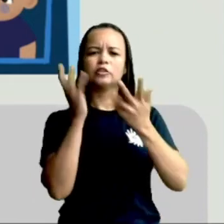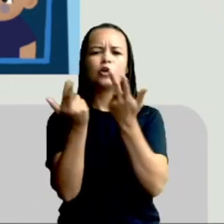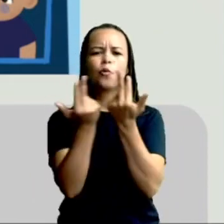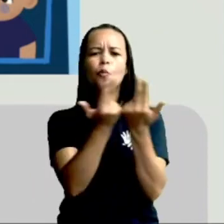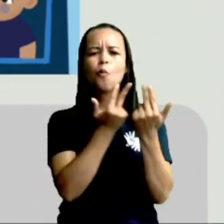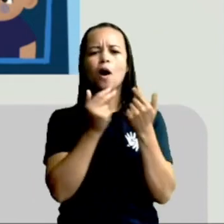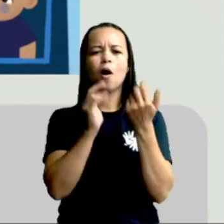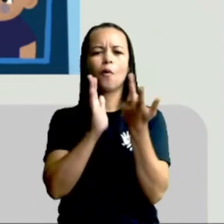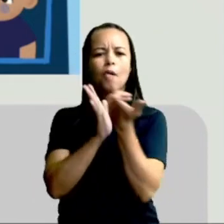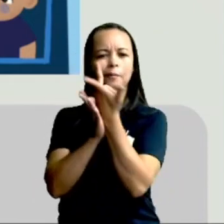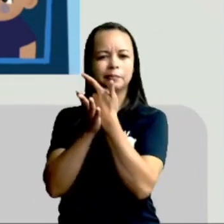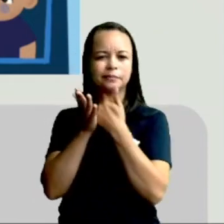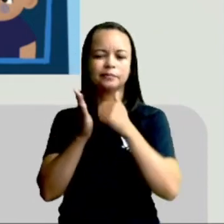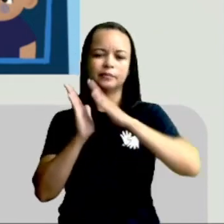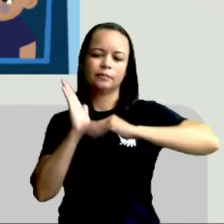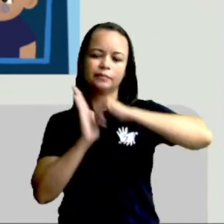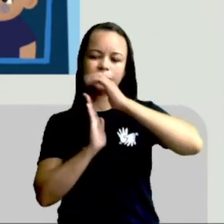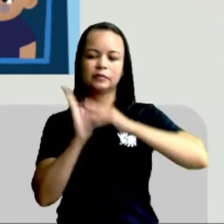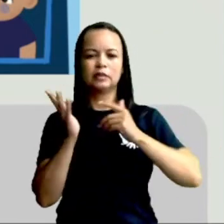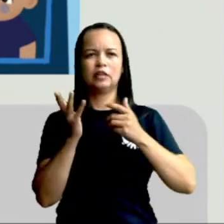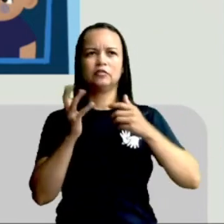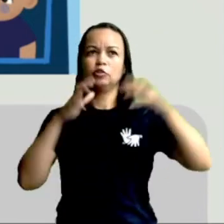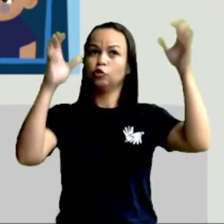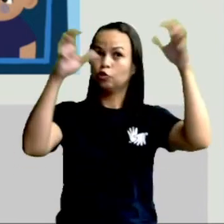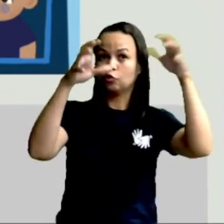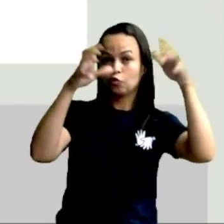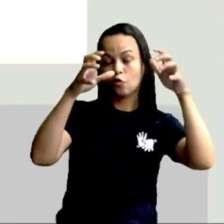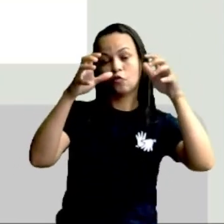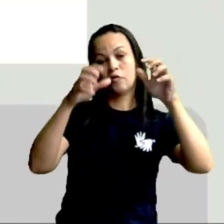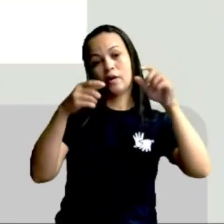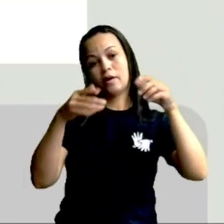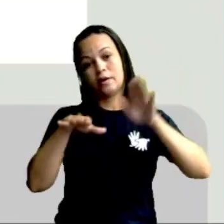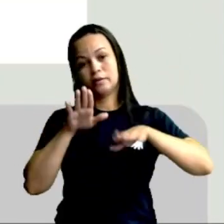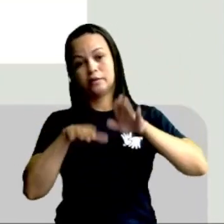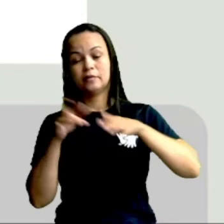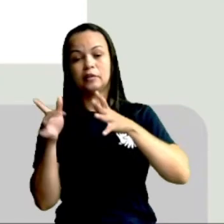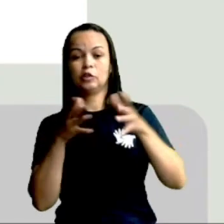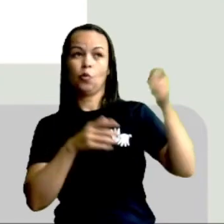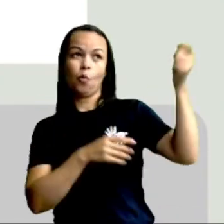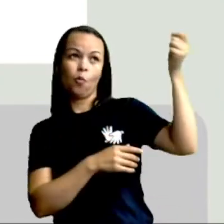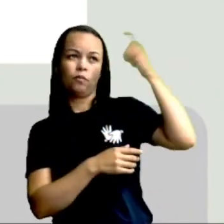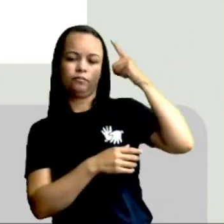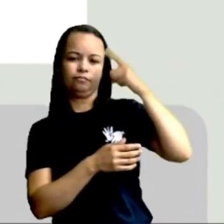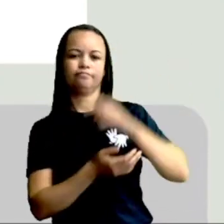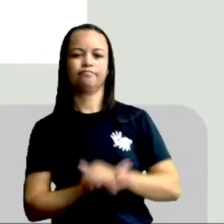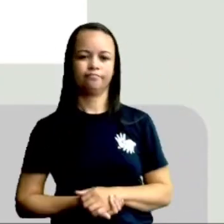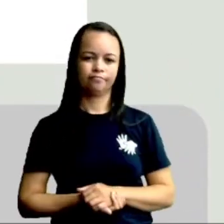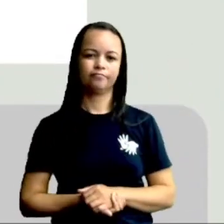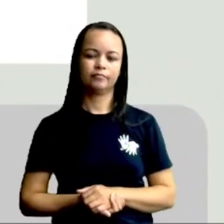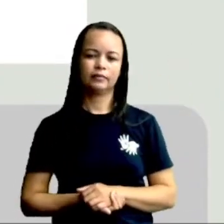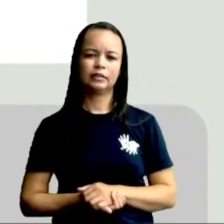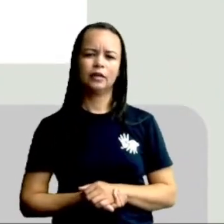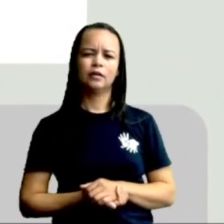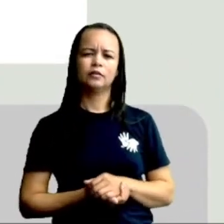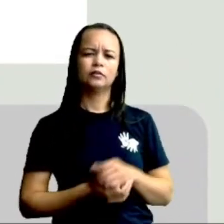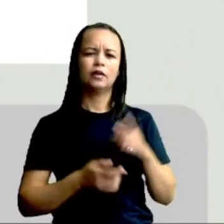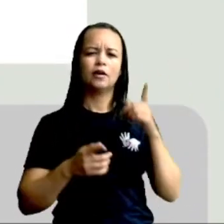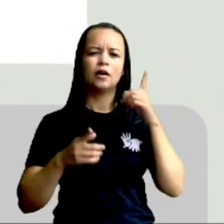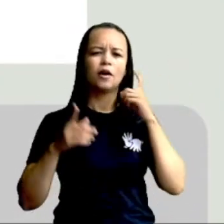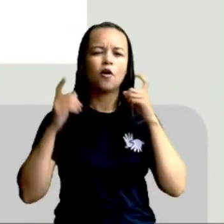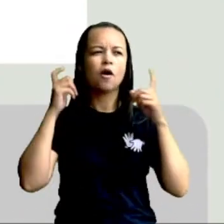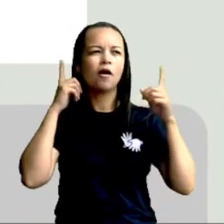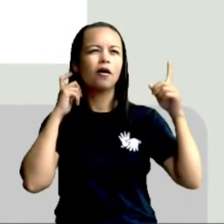pintura, diferente, às vezes com chuva, outras com sol. Sussurrávamos palavras pelas